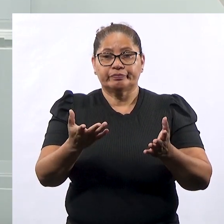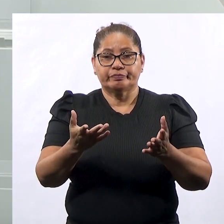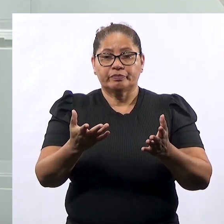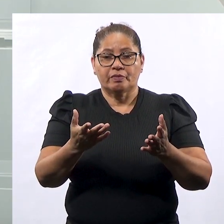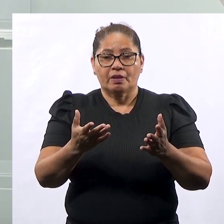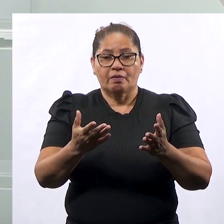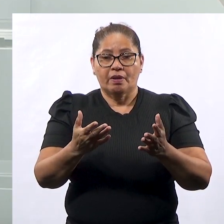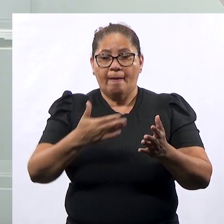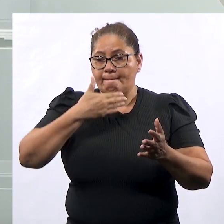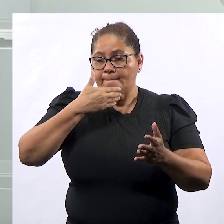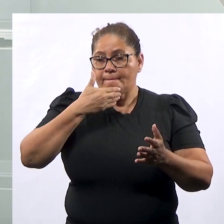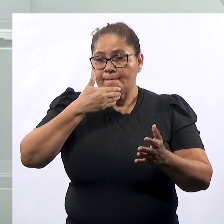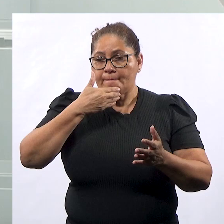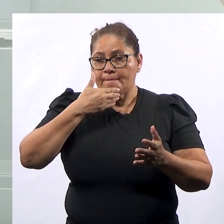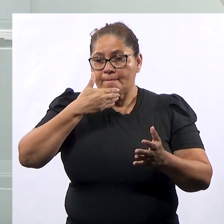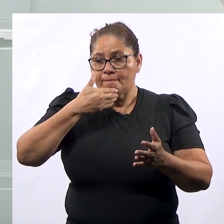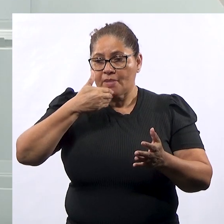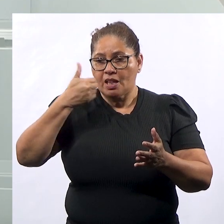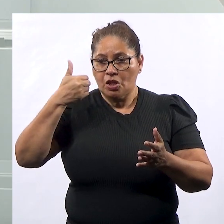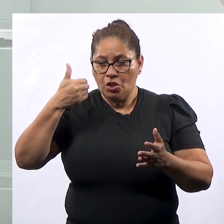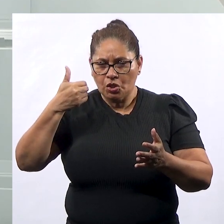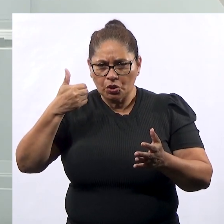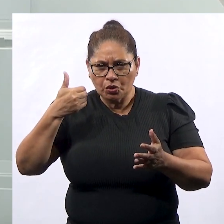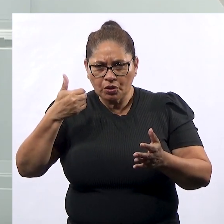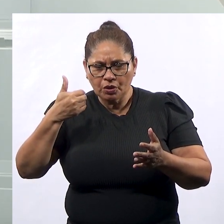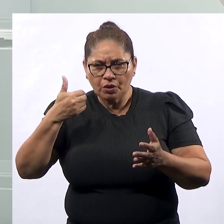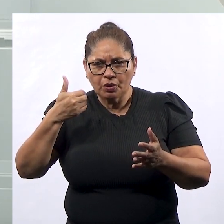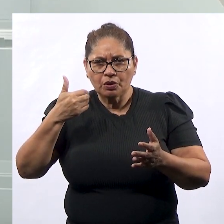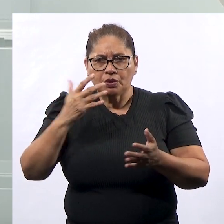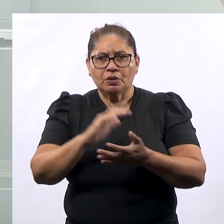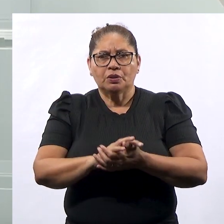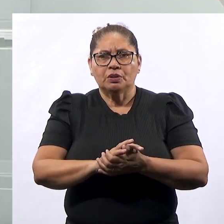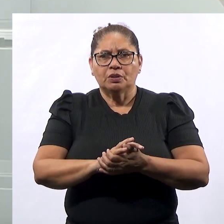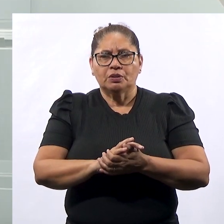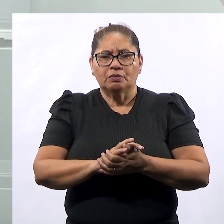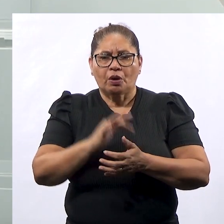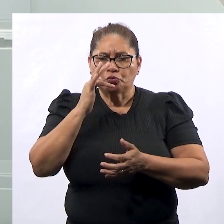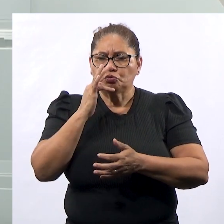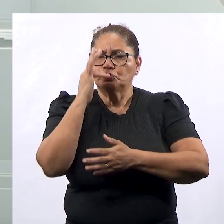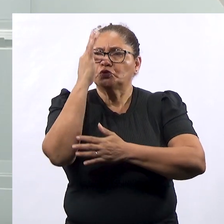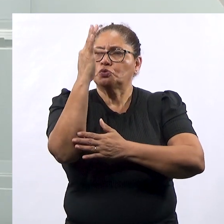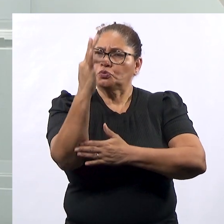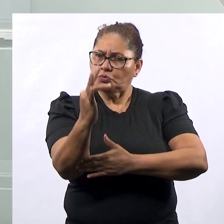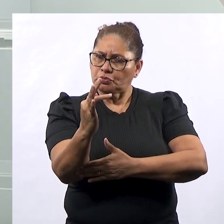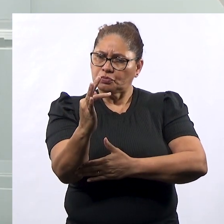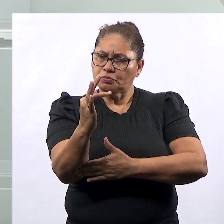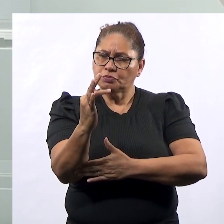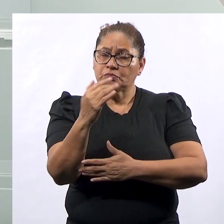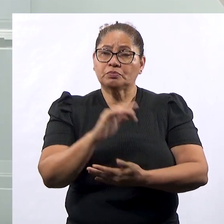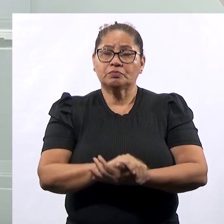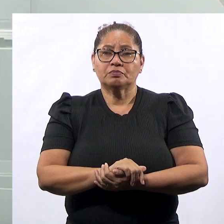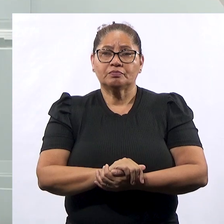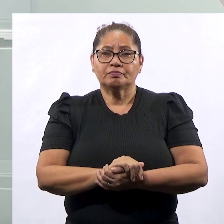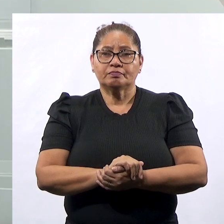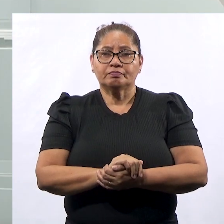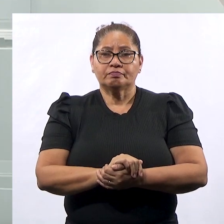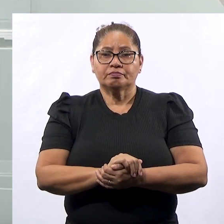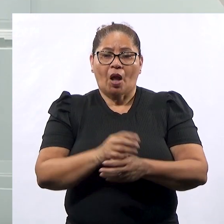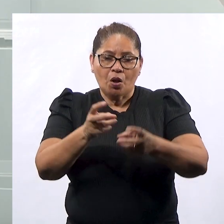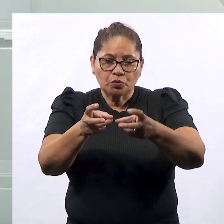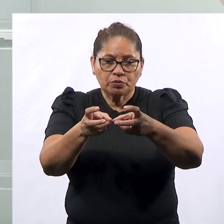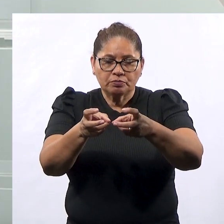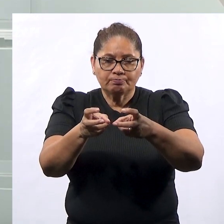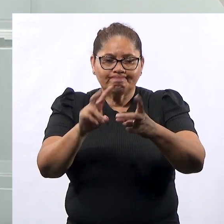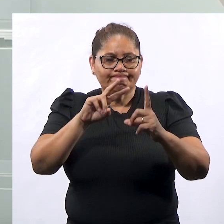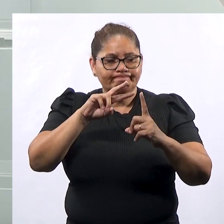elemento para uma intervenção, para uma ação prospectiva, para uma ação para o futuro, aí você está